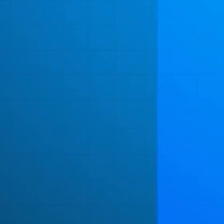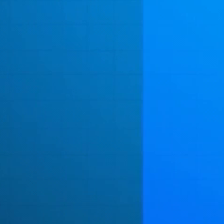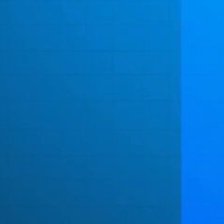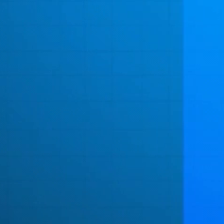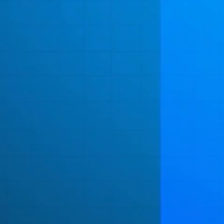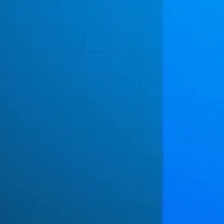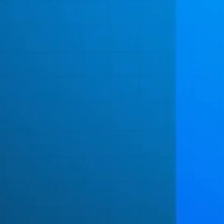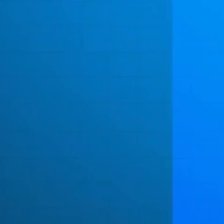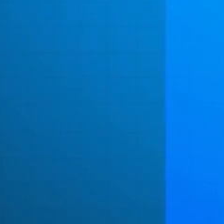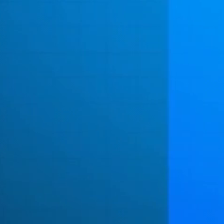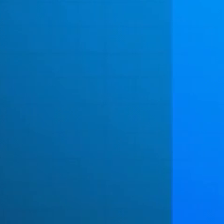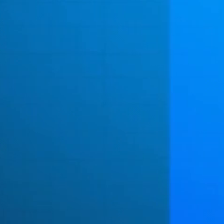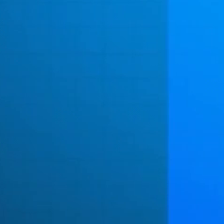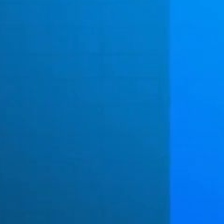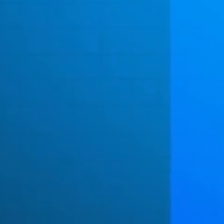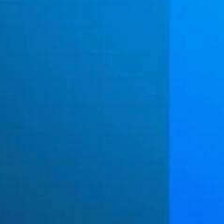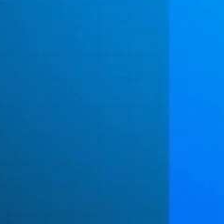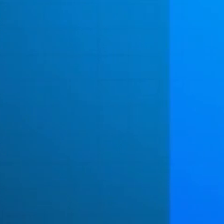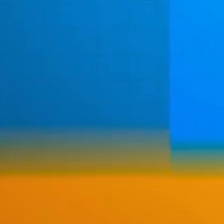eu